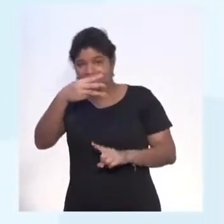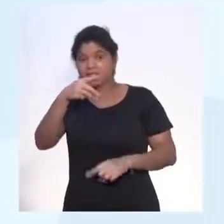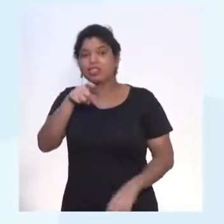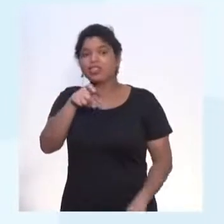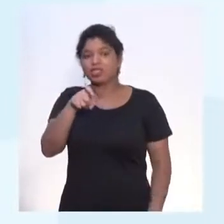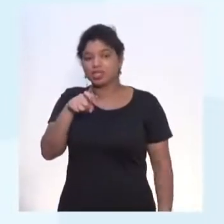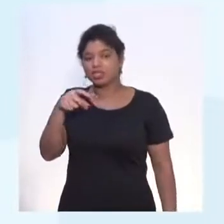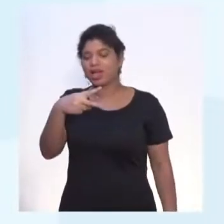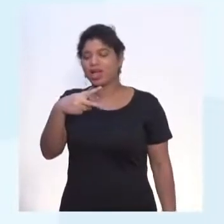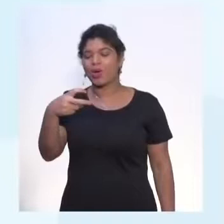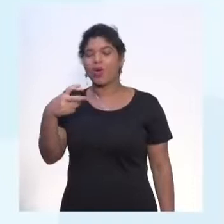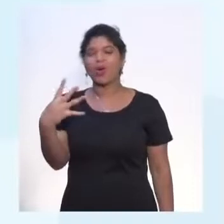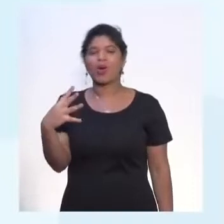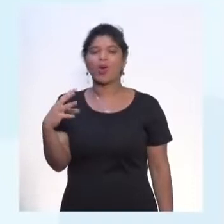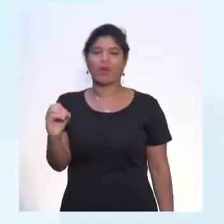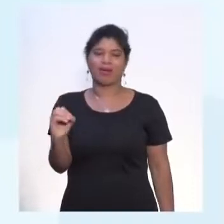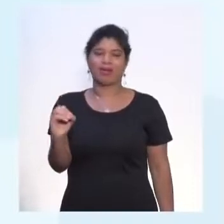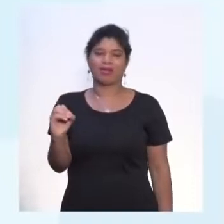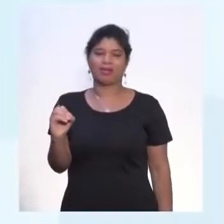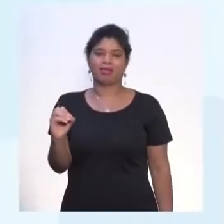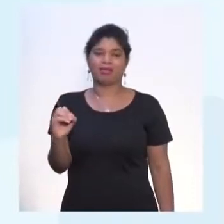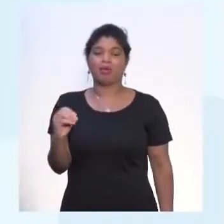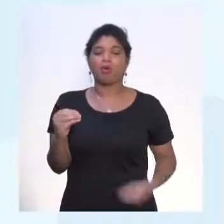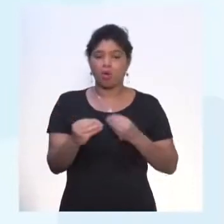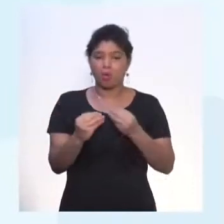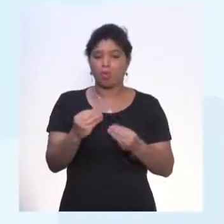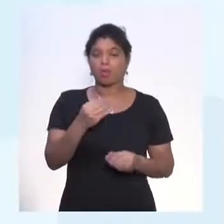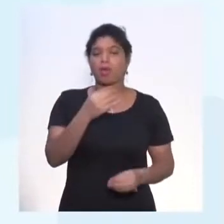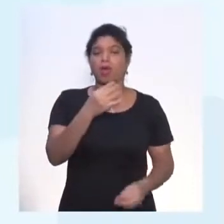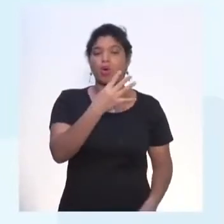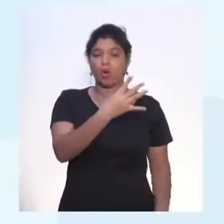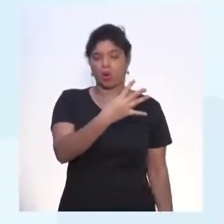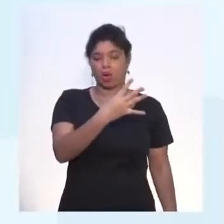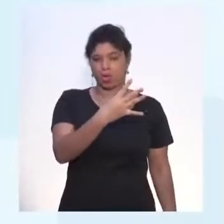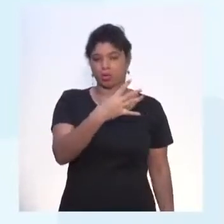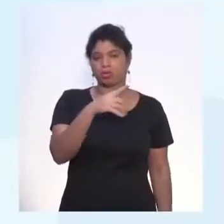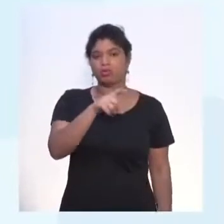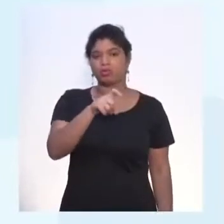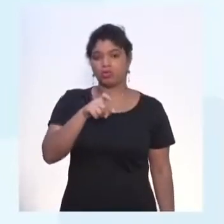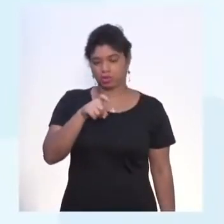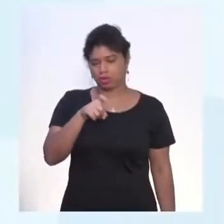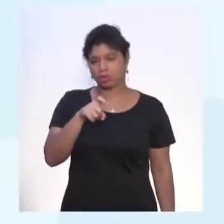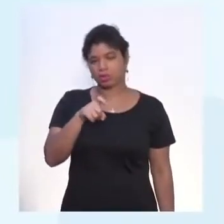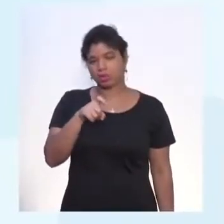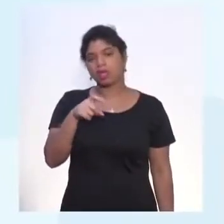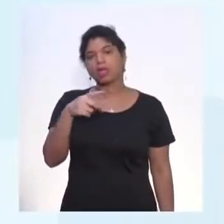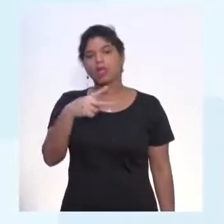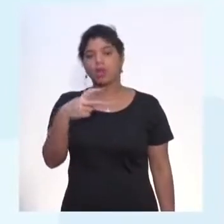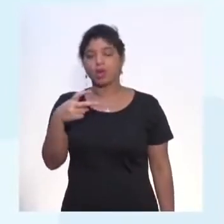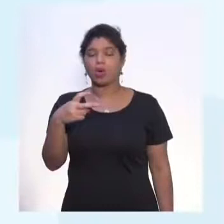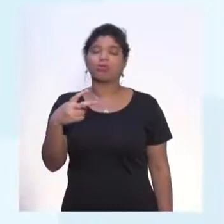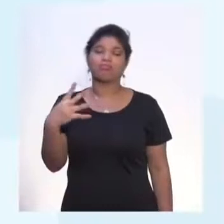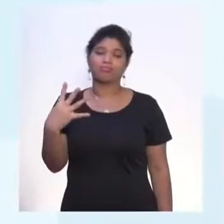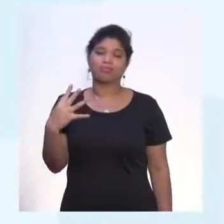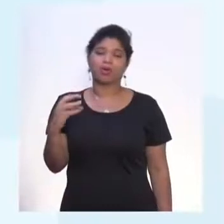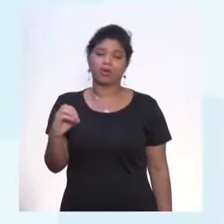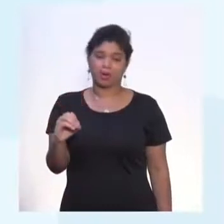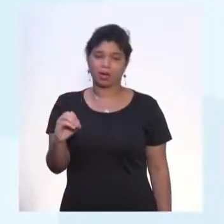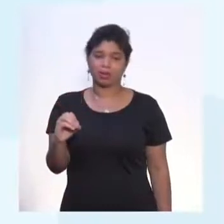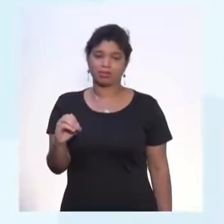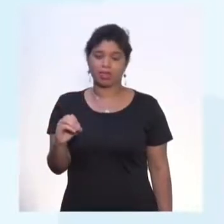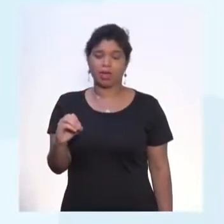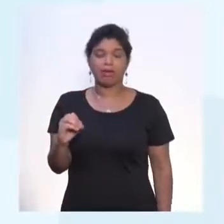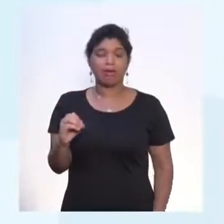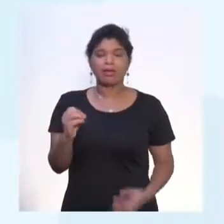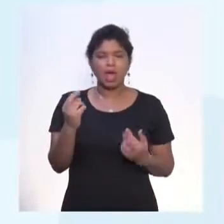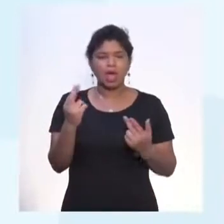tenho 4x, né? Então, nada mais do que 4 vezes esse número que eu não sei. Usando a mesma